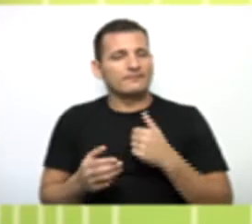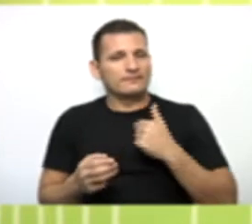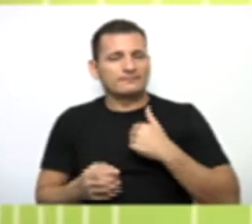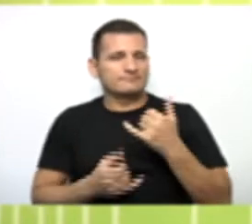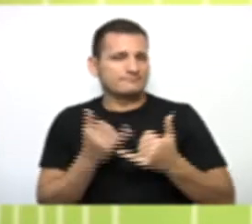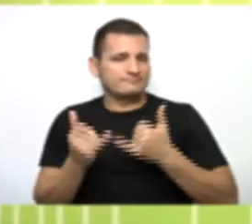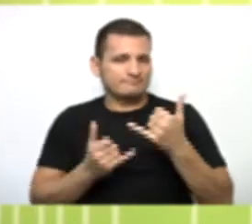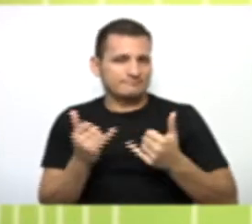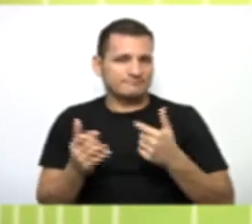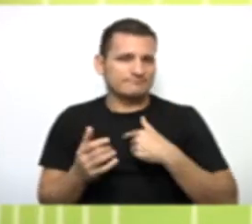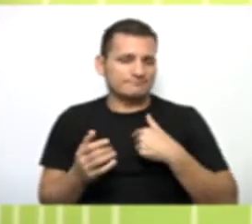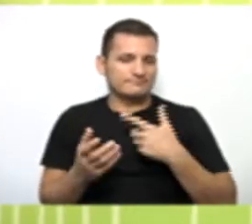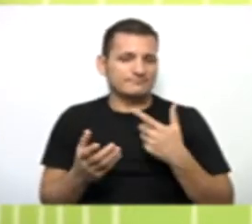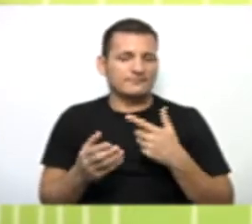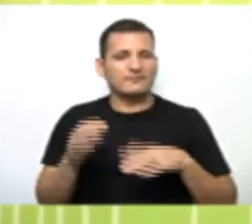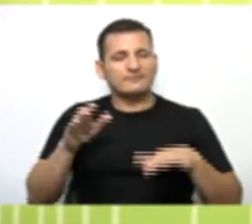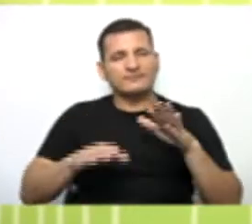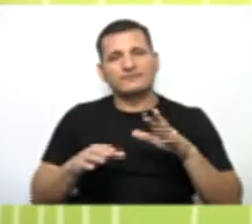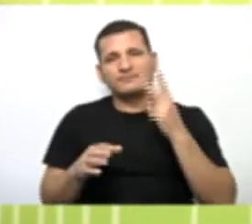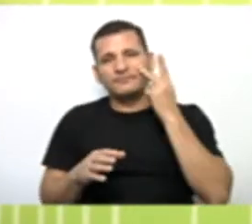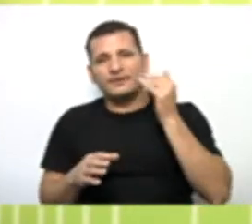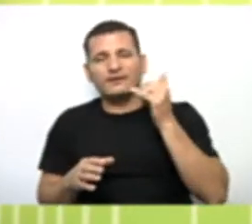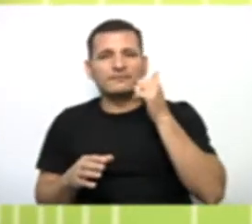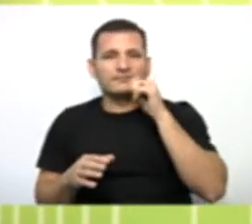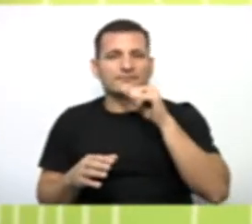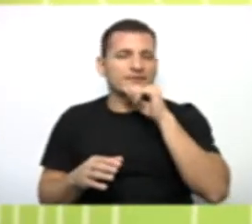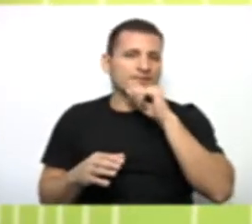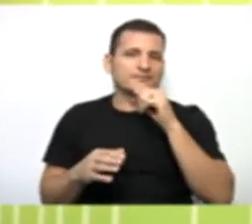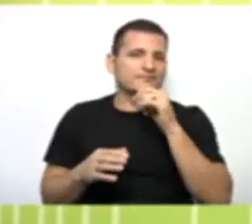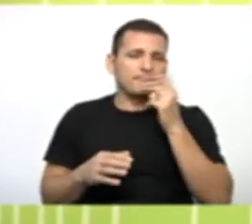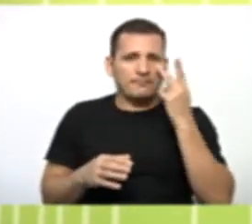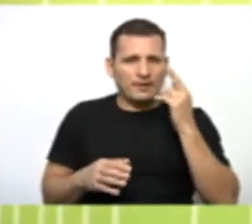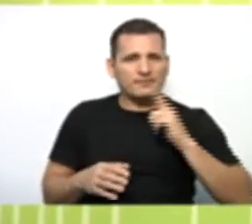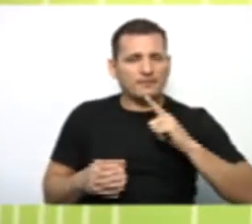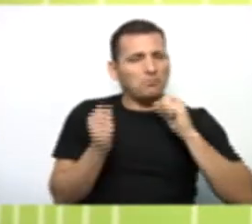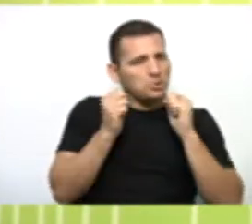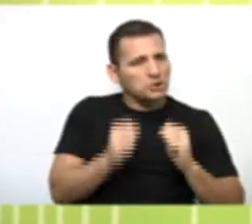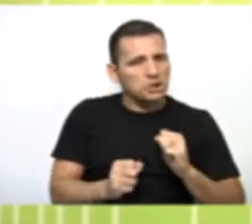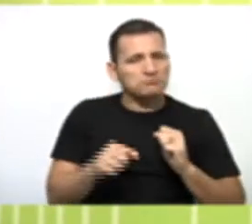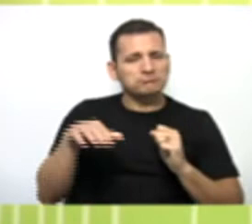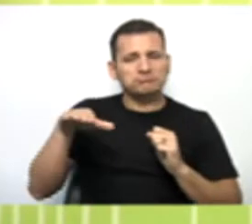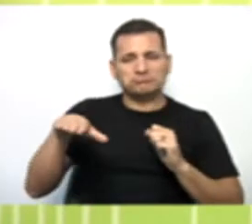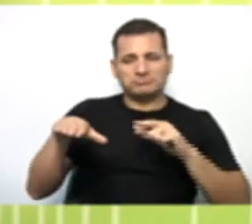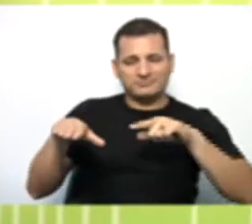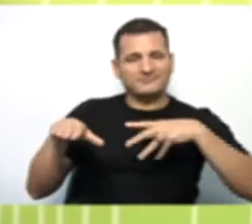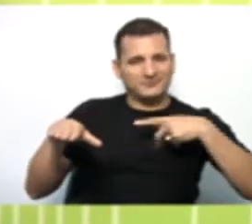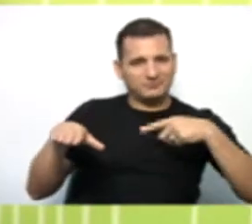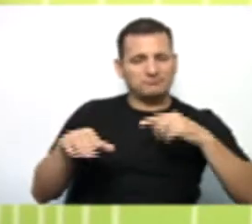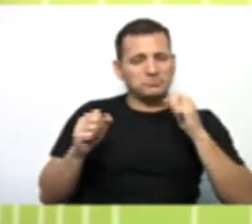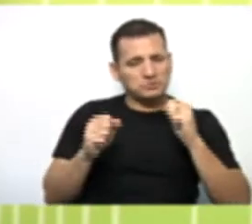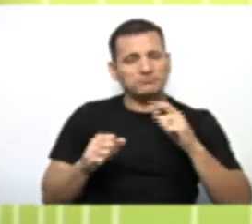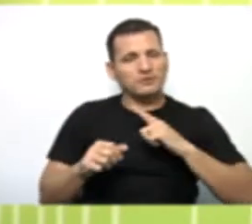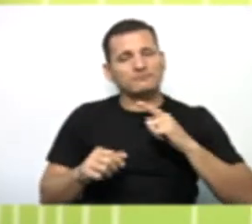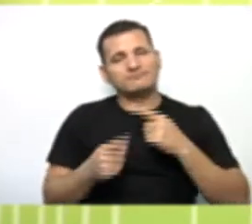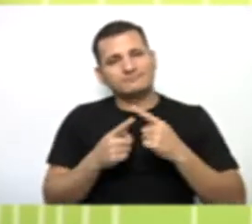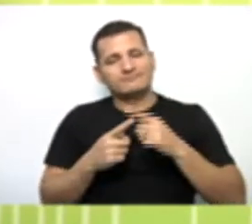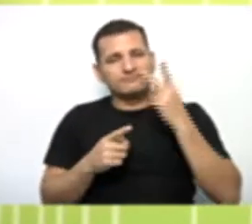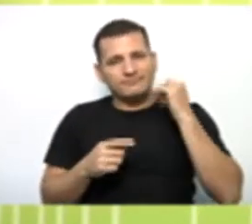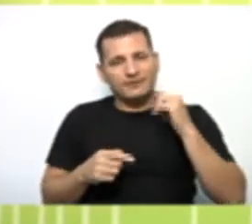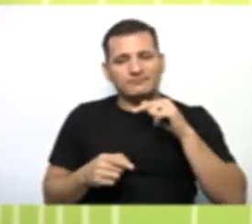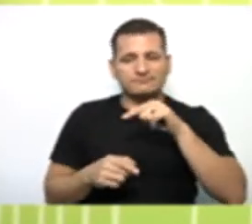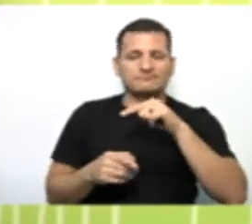quando eu falo, né, com os pais, por exemplo. O pai tem poder perante o filho, não tem? Tem muito poder, não é? Foi ele que geriu, não é?